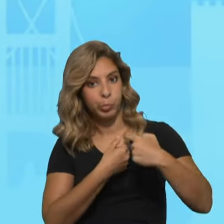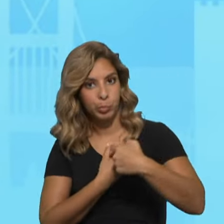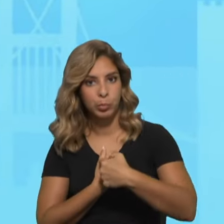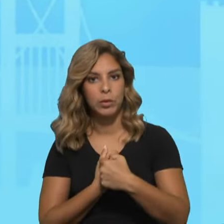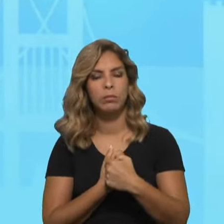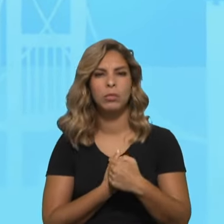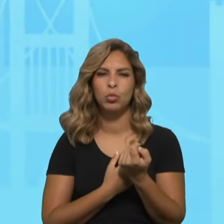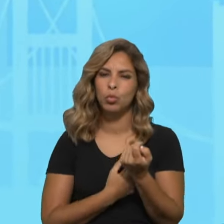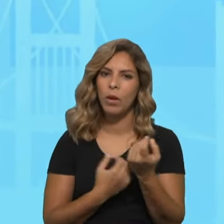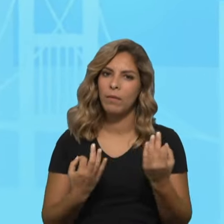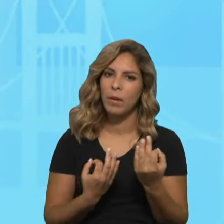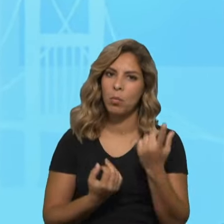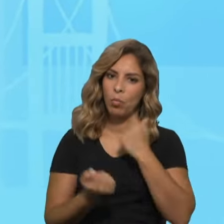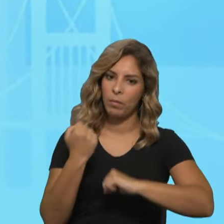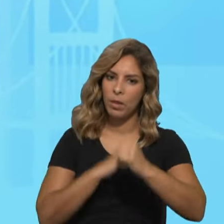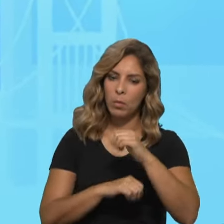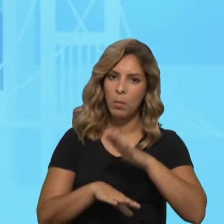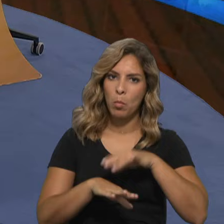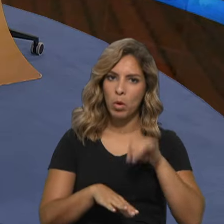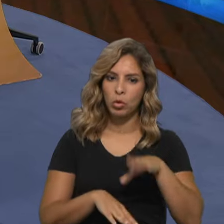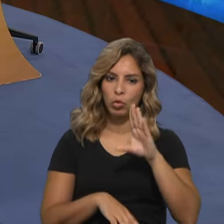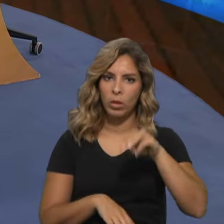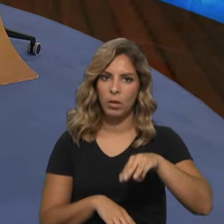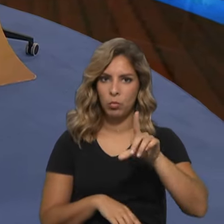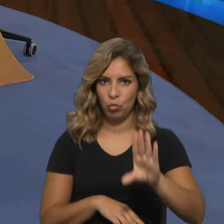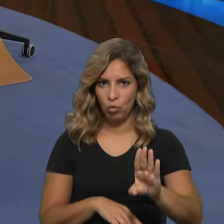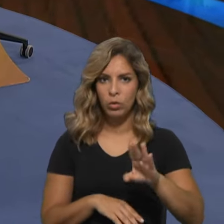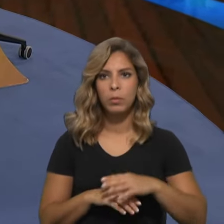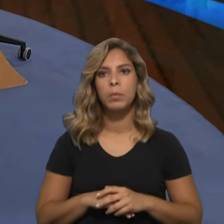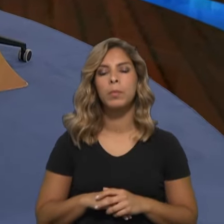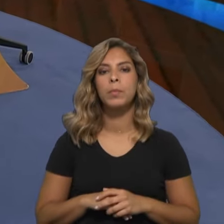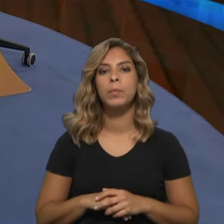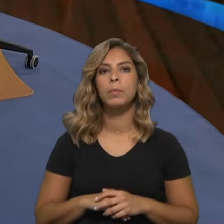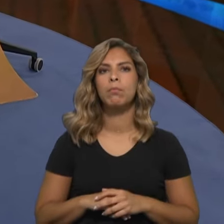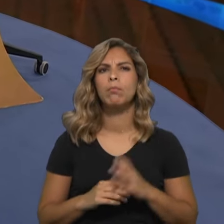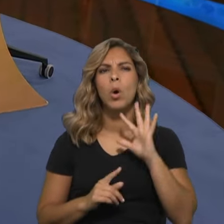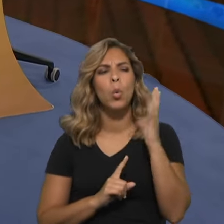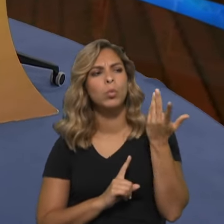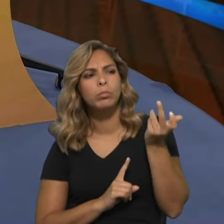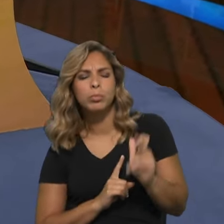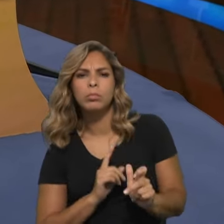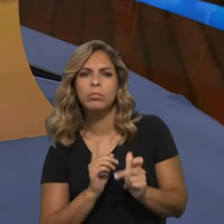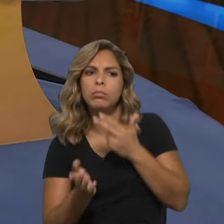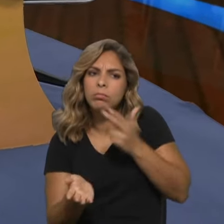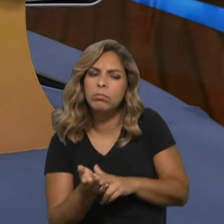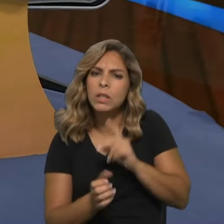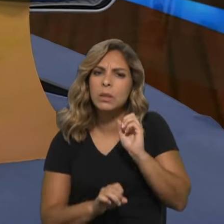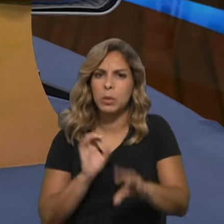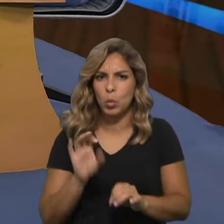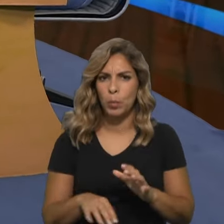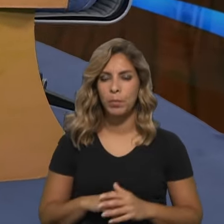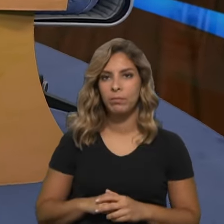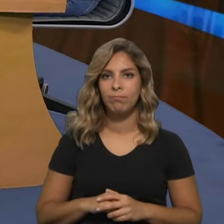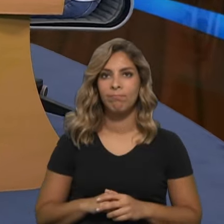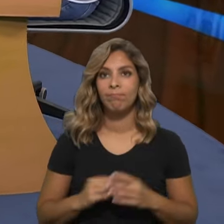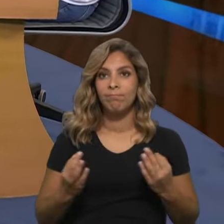H na dinâmica da Jornada Mundial da Juventude e o que é que está a acontecer em concreto nesta linha bem na